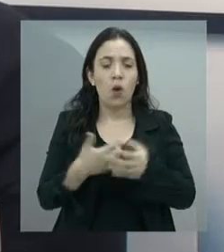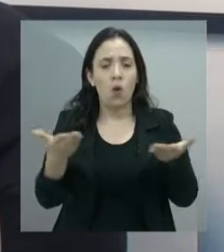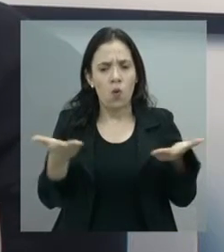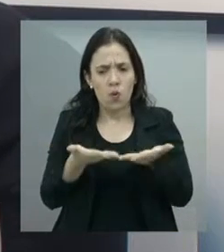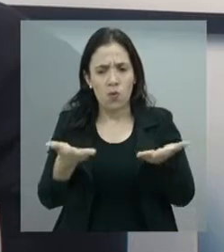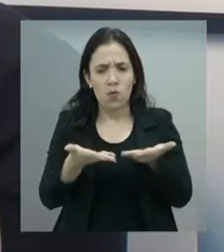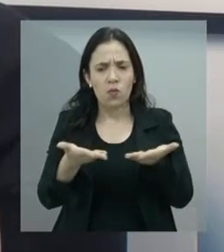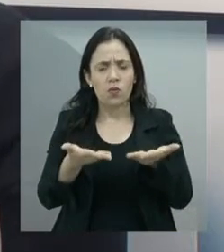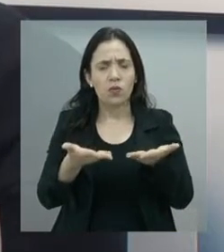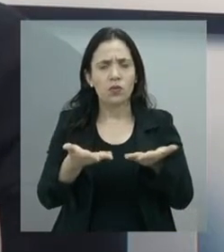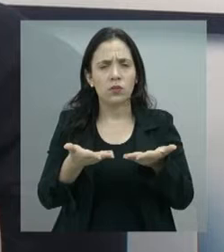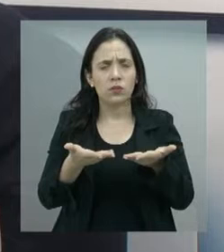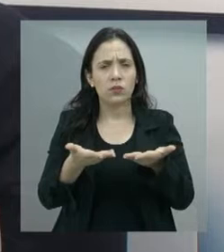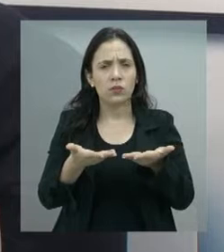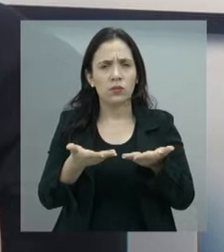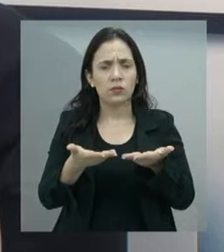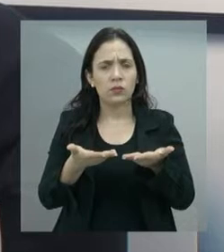ele